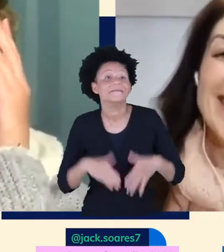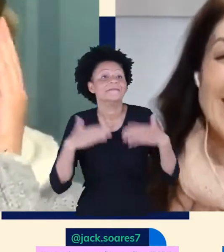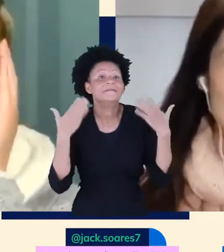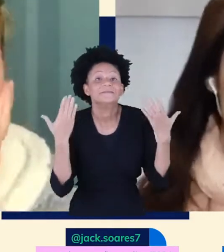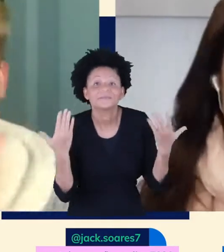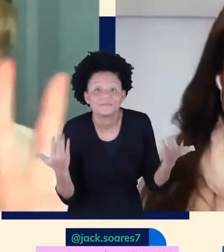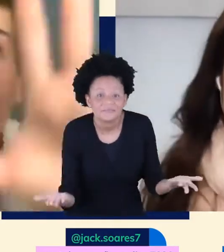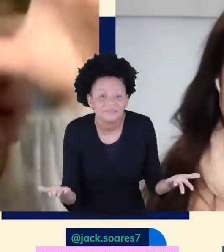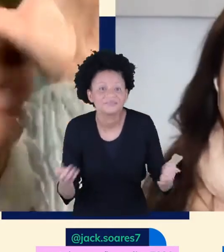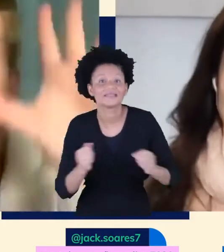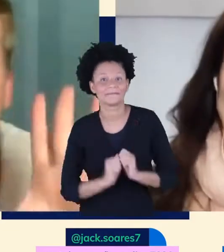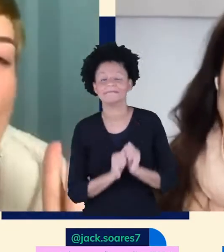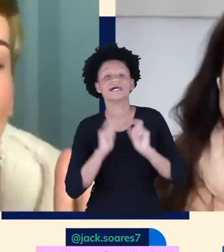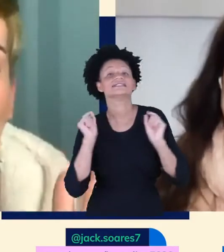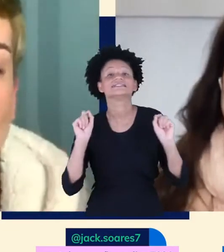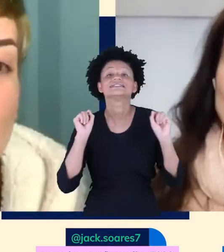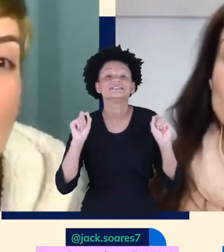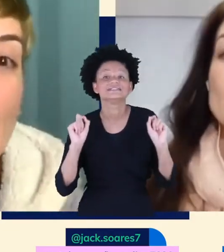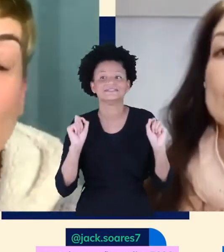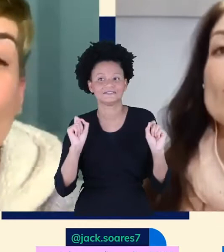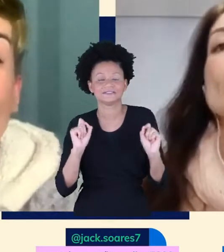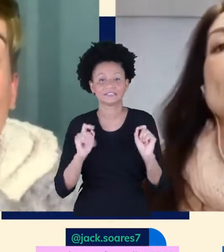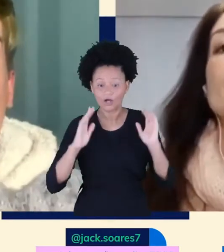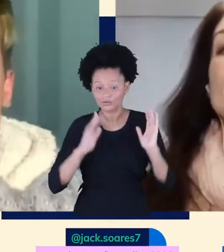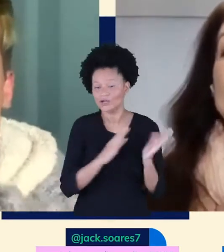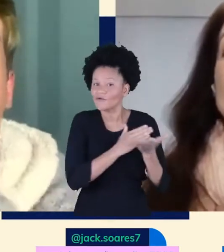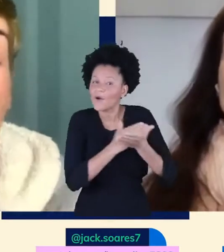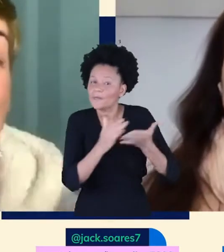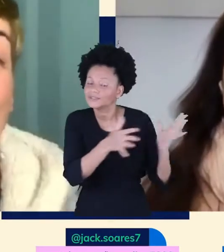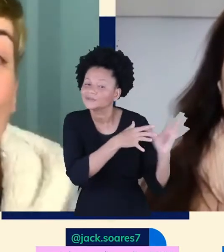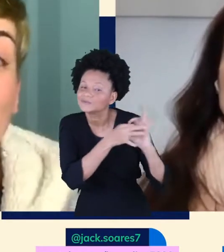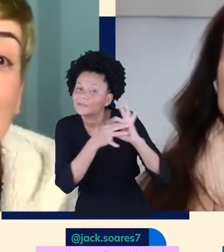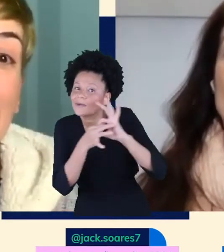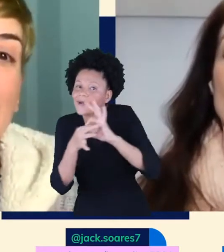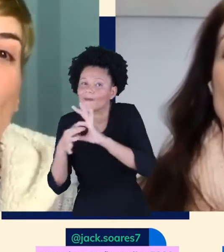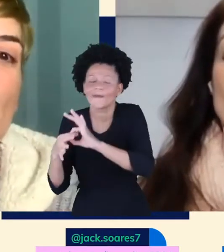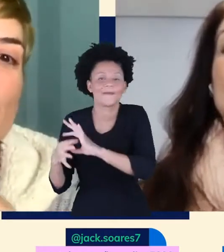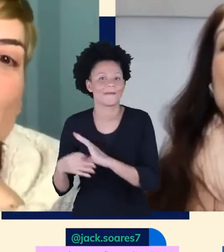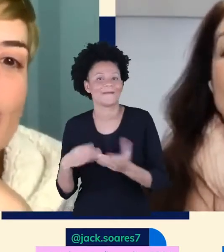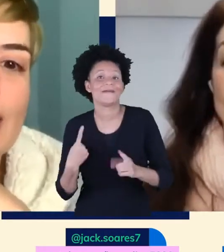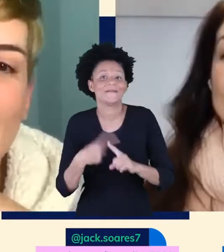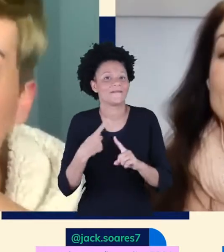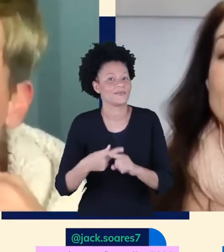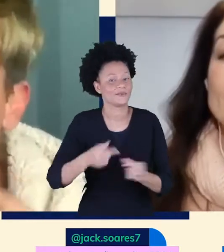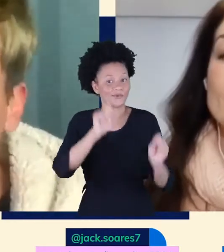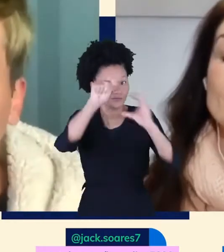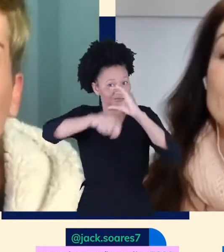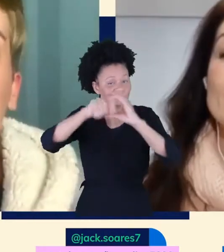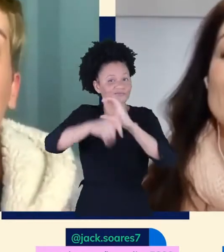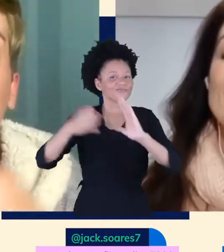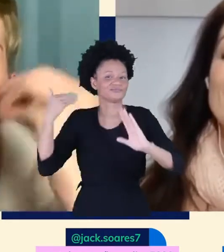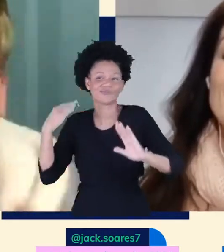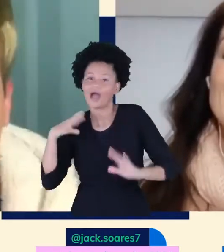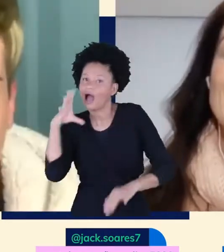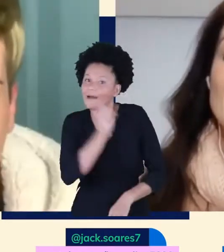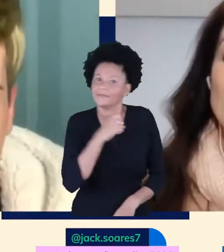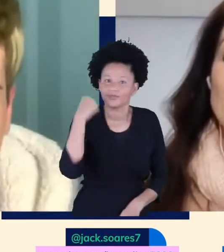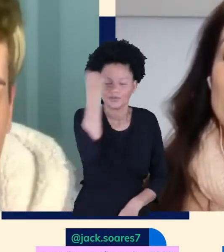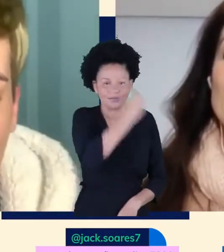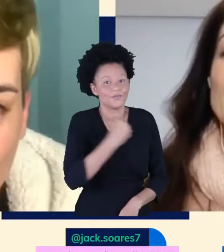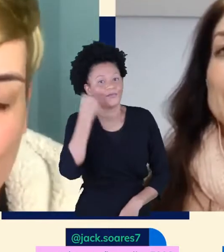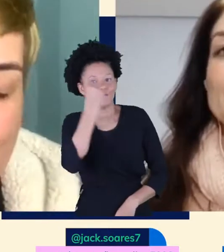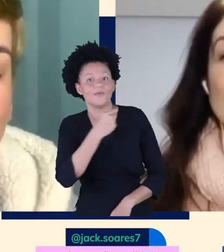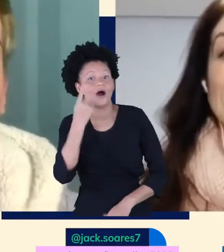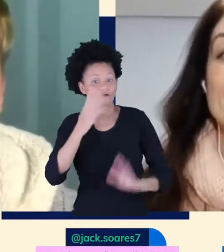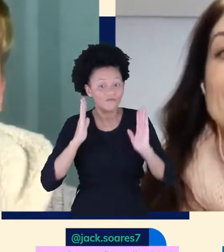eu tava falando pra gente fazer bem focado, porque aquela 1 hora passou rápido e é um assunto que interessa muito, são muitas perguntas